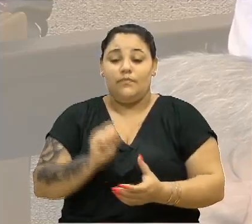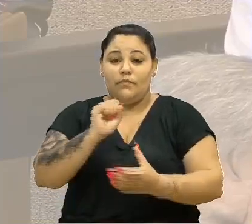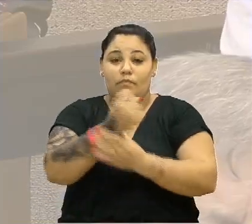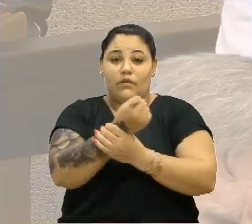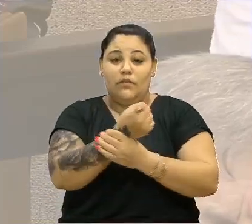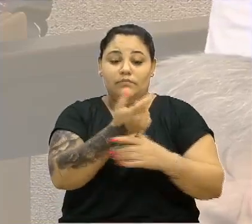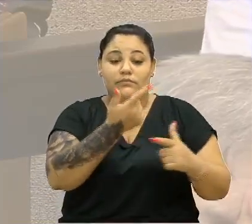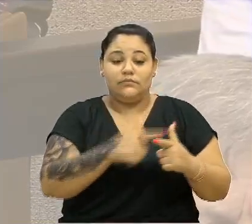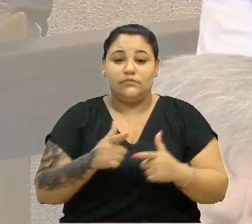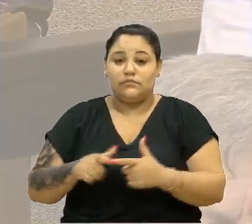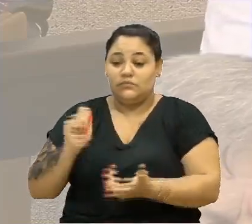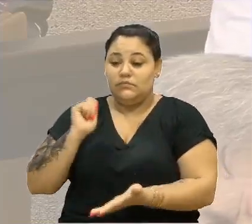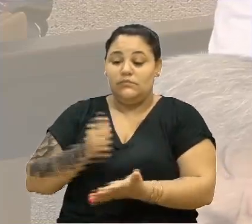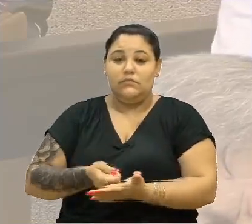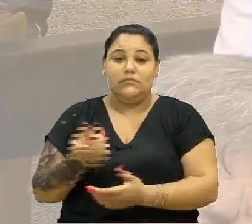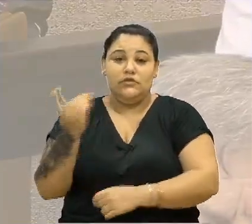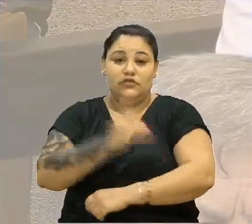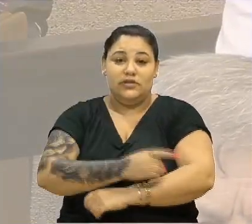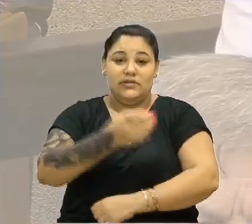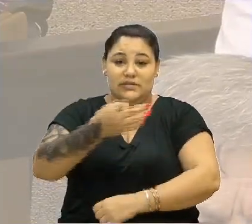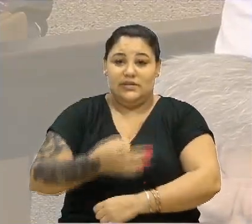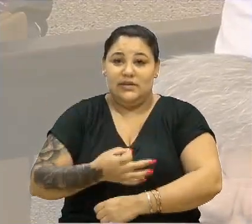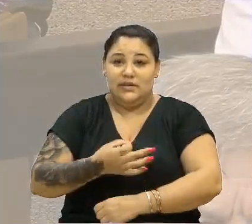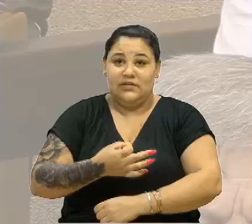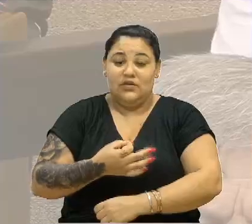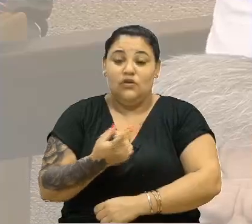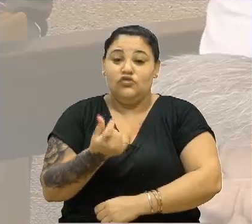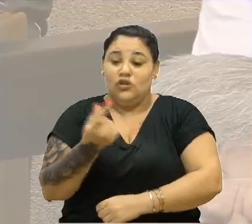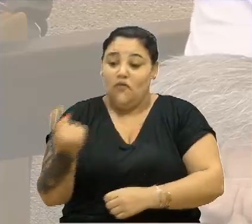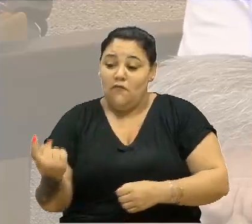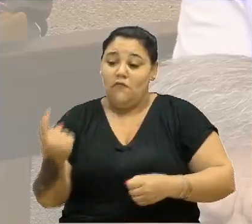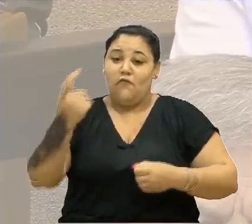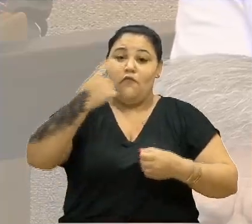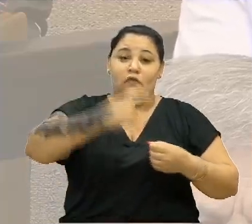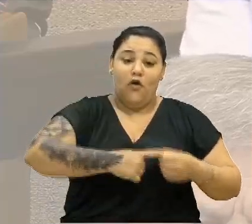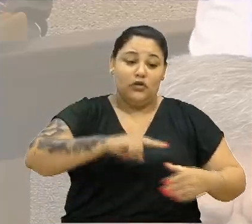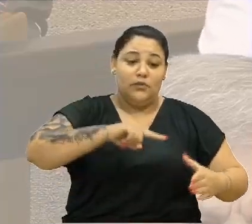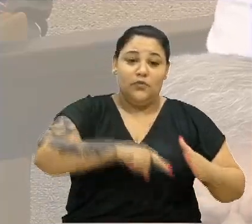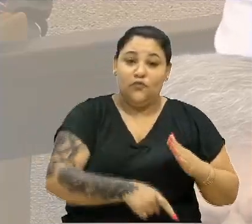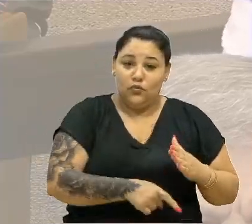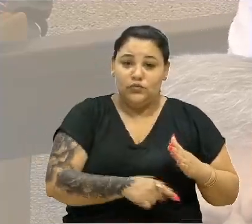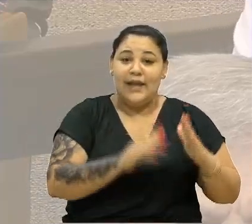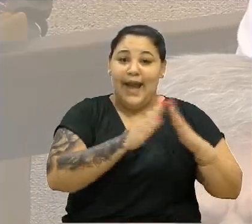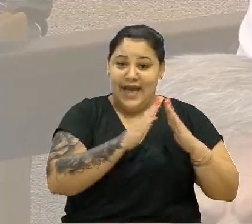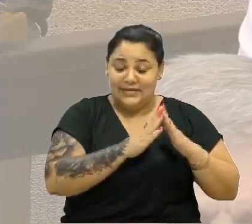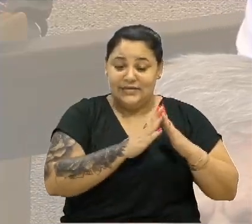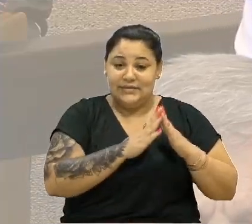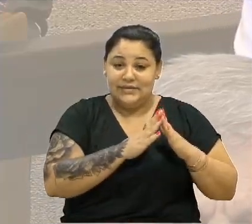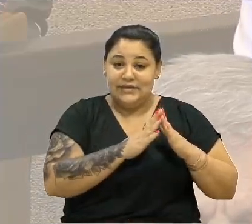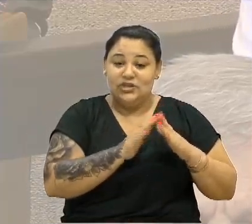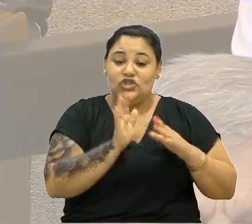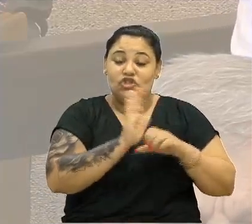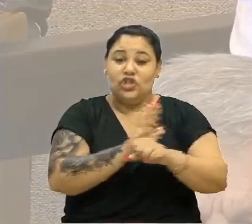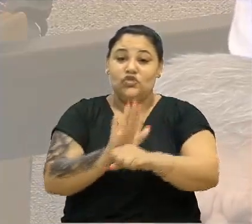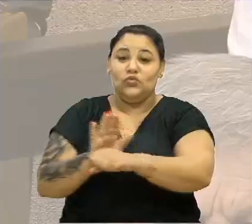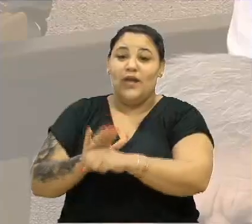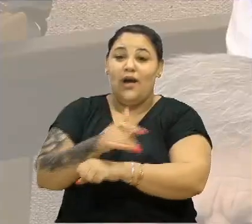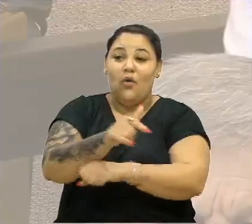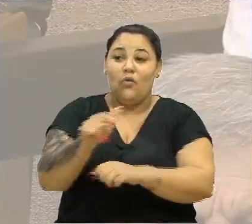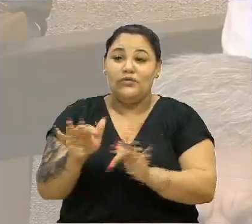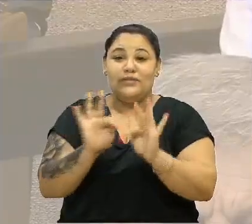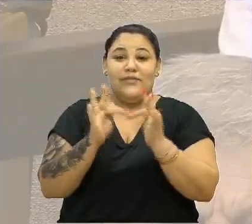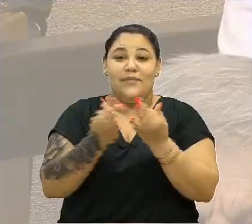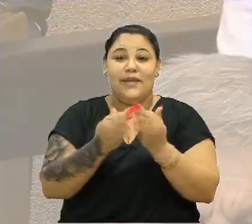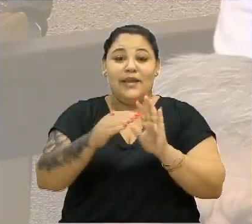dia, esse dinheiro volta para o fundo da Casa Popular e a gente condiciona outras famílias que estão na lista de espera